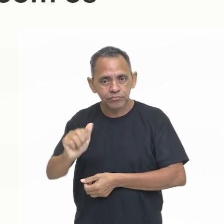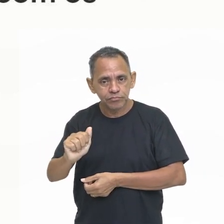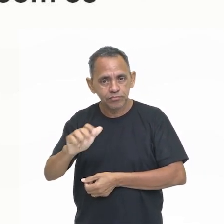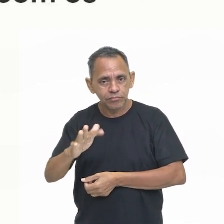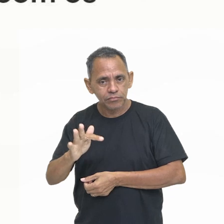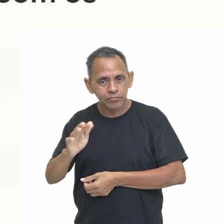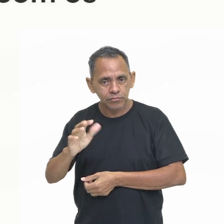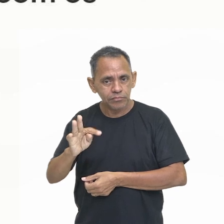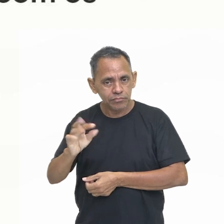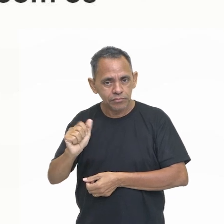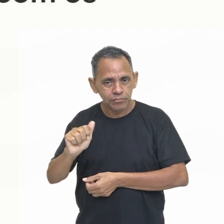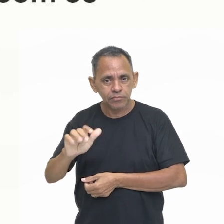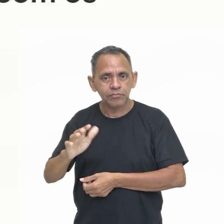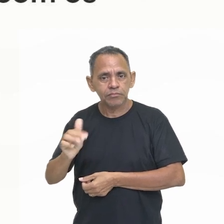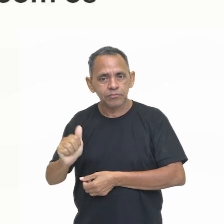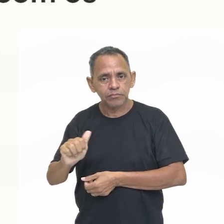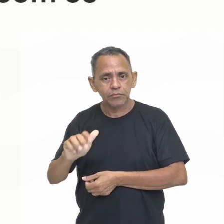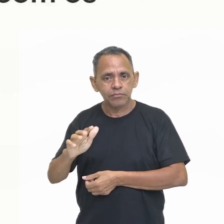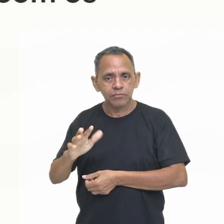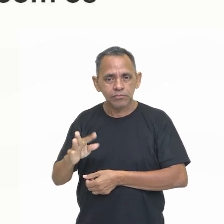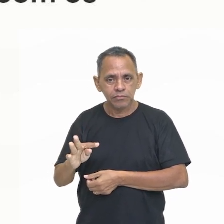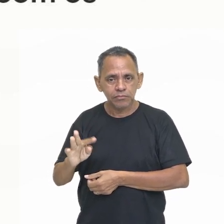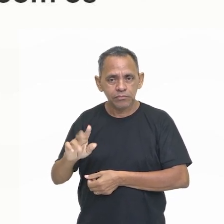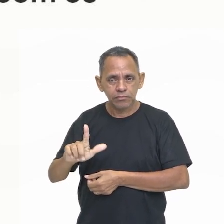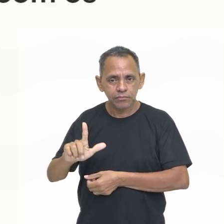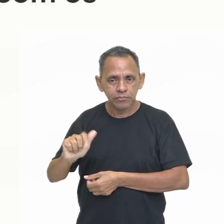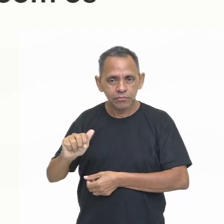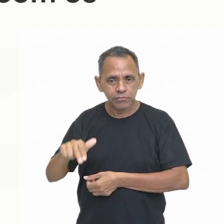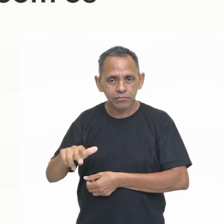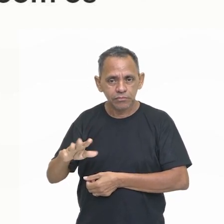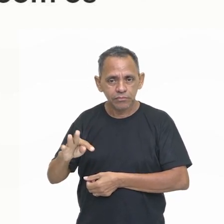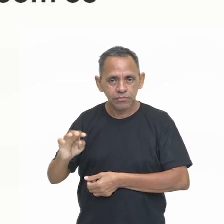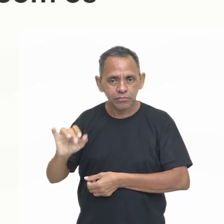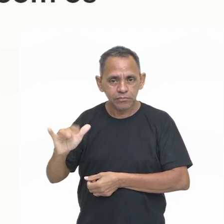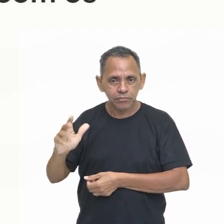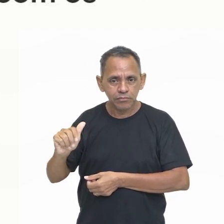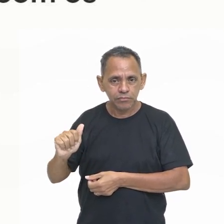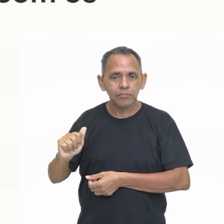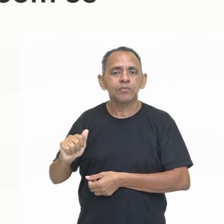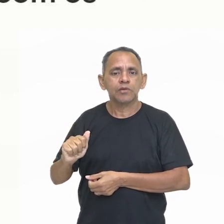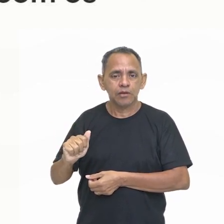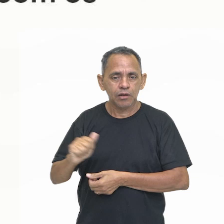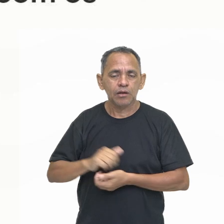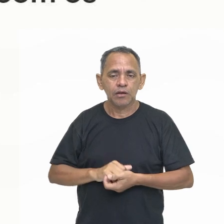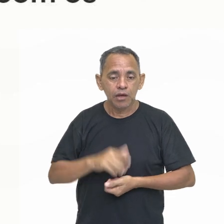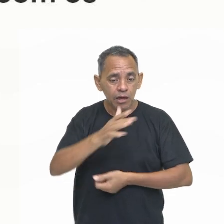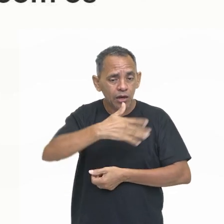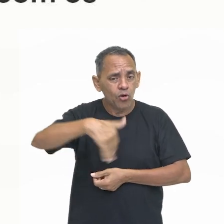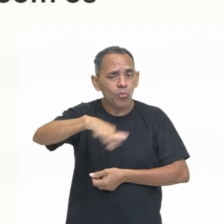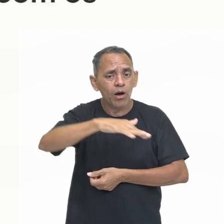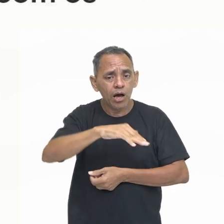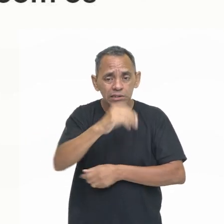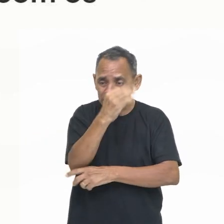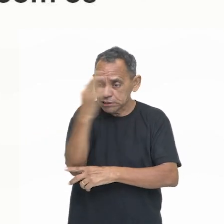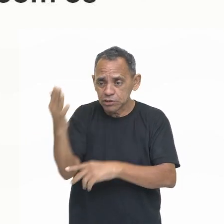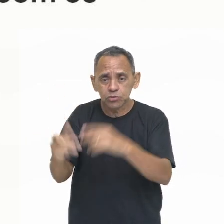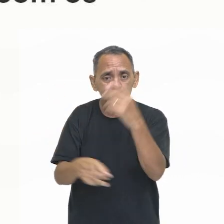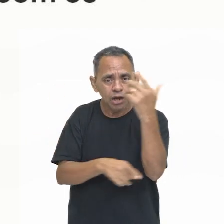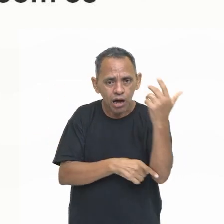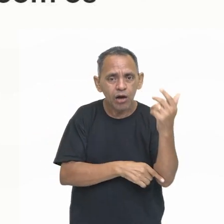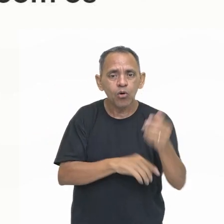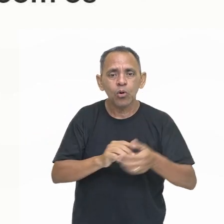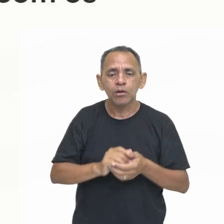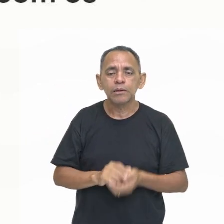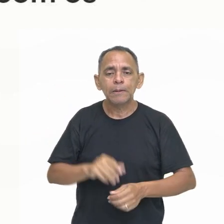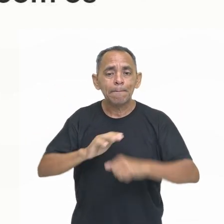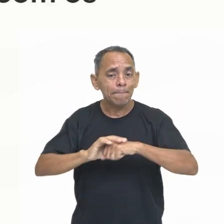Atlântica, né, ela é o ambiente natural mais degradado do nosso país, justamente porque